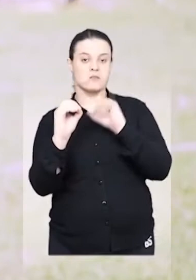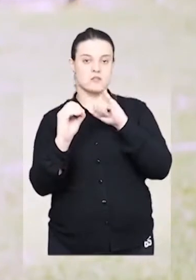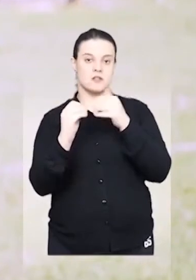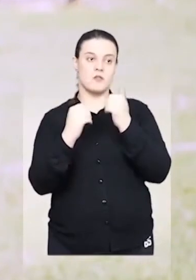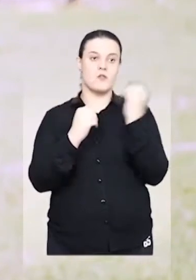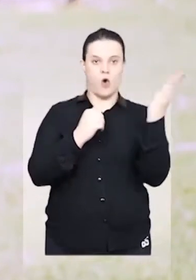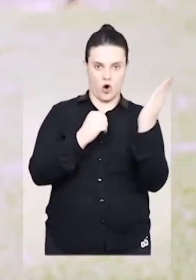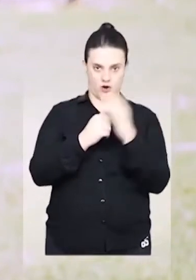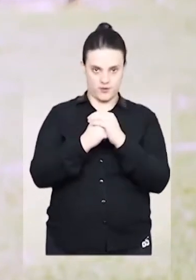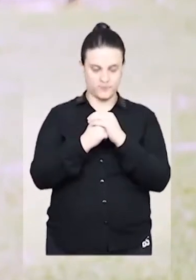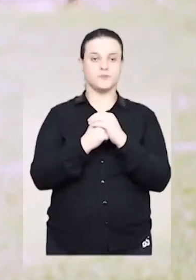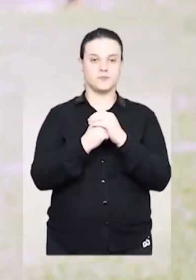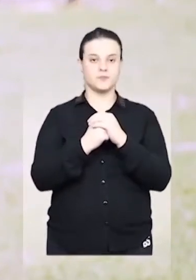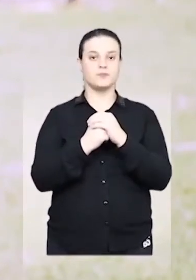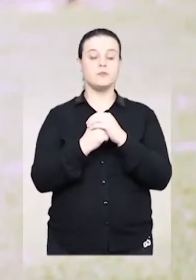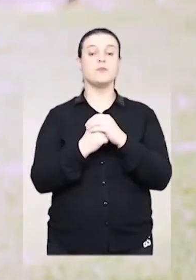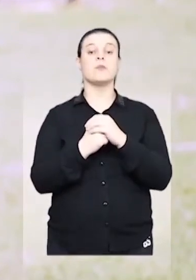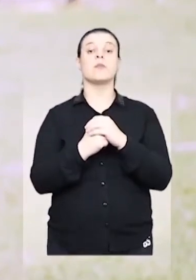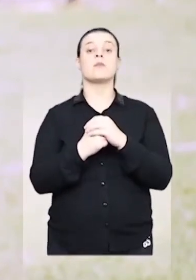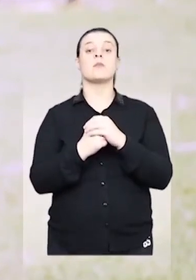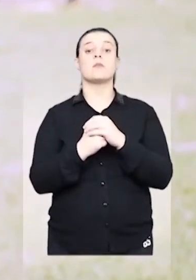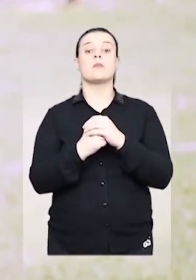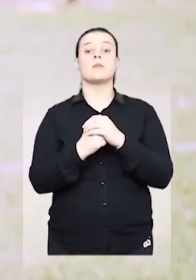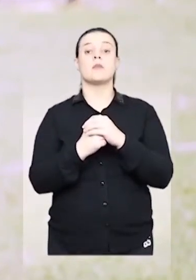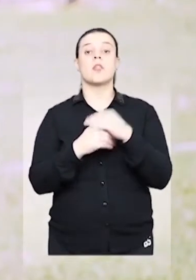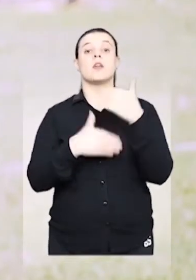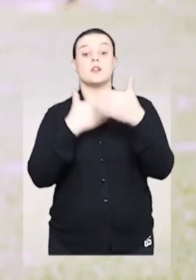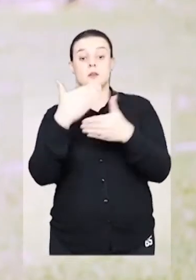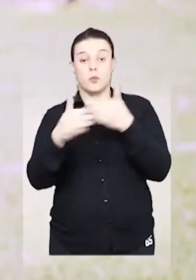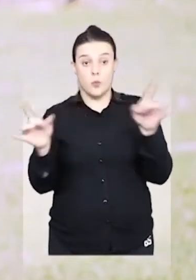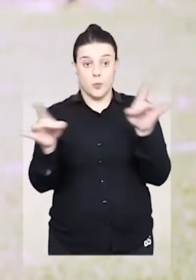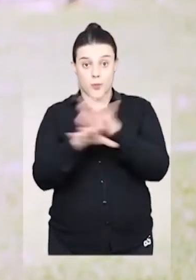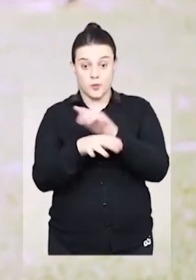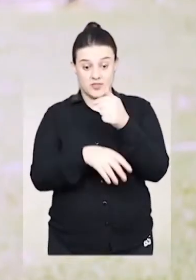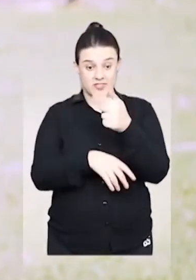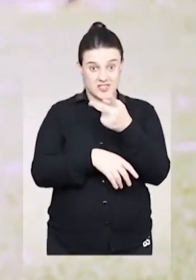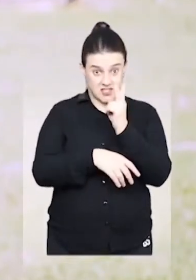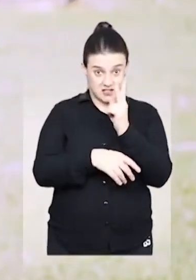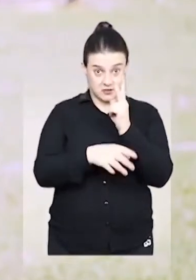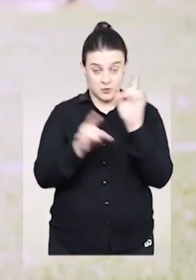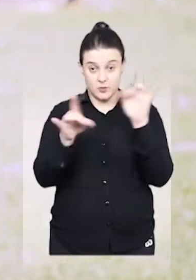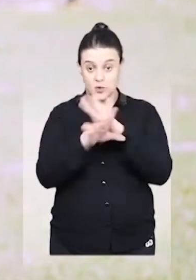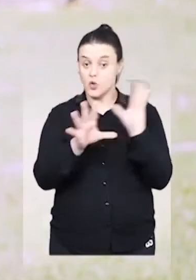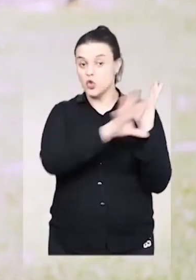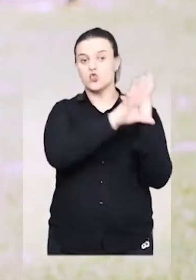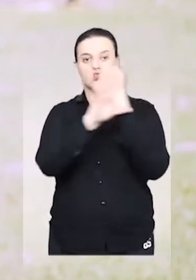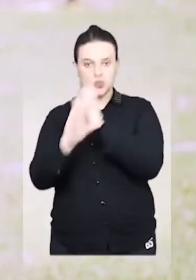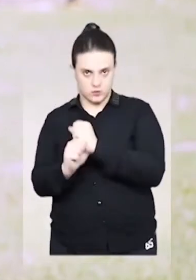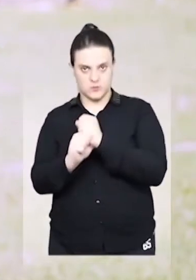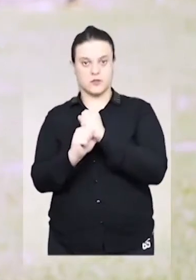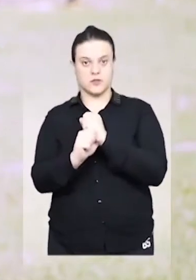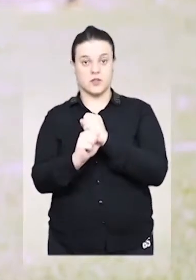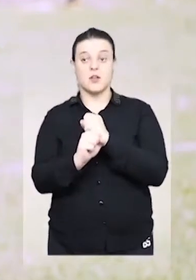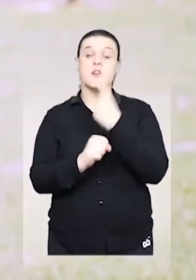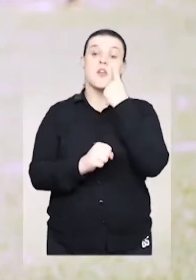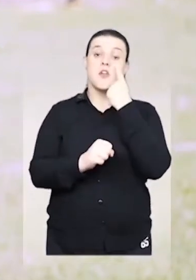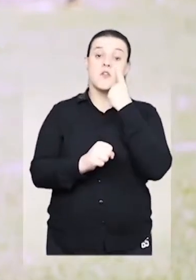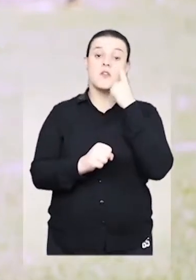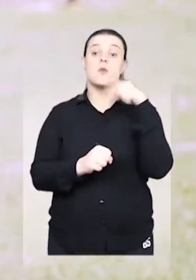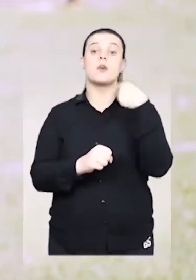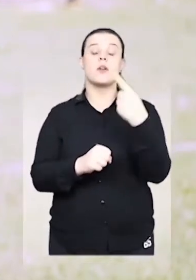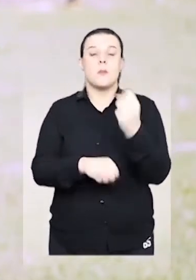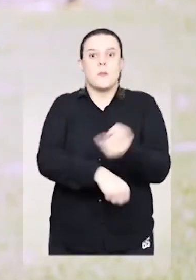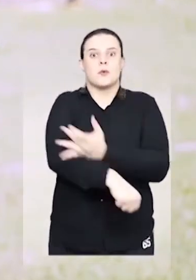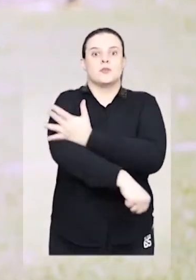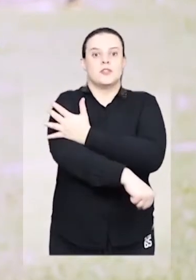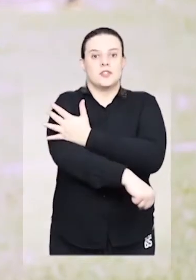colocar fora do alvo. E após terminarem as 72 flechas, você faz o somatório. E aí a gente vai para a parte